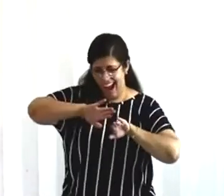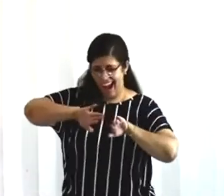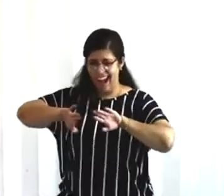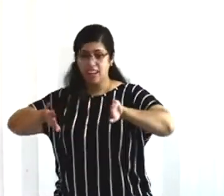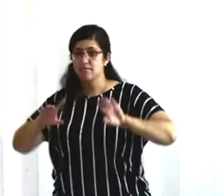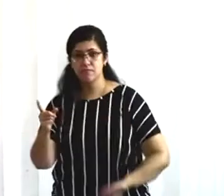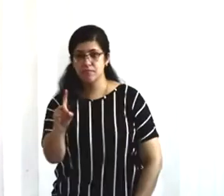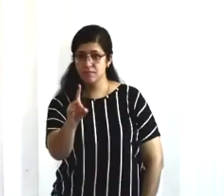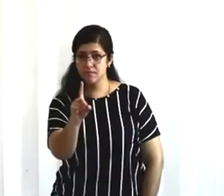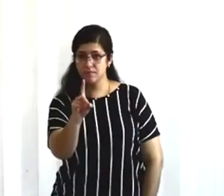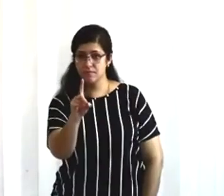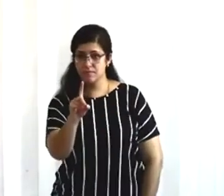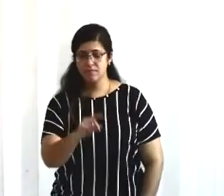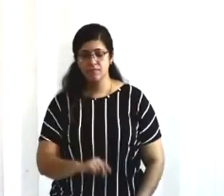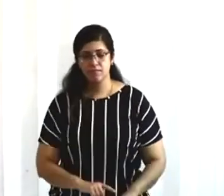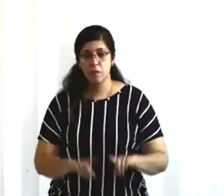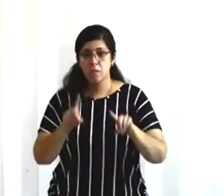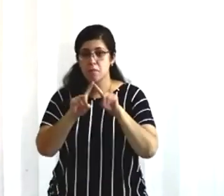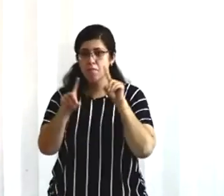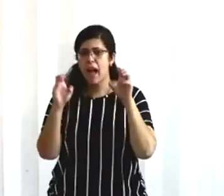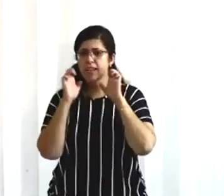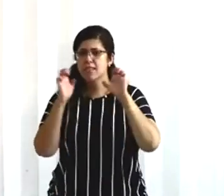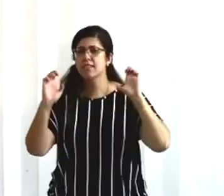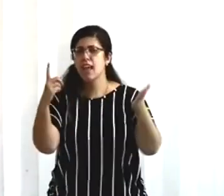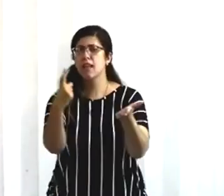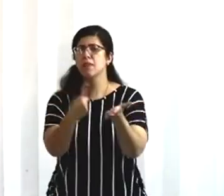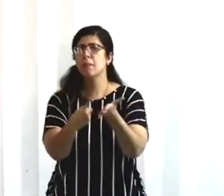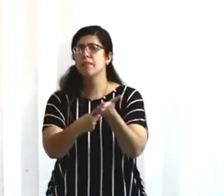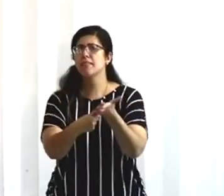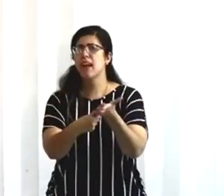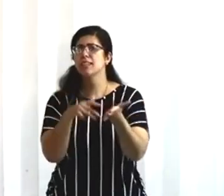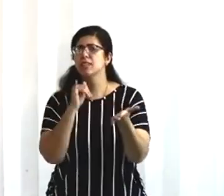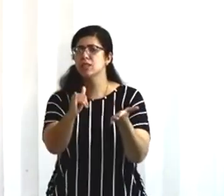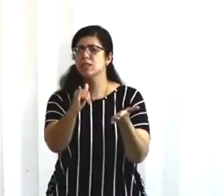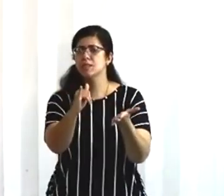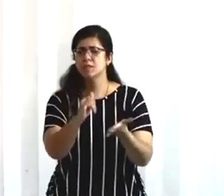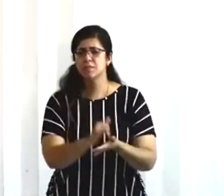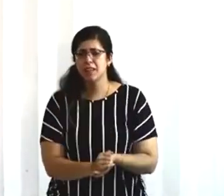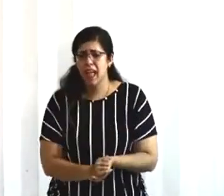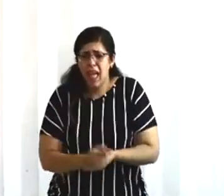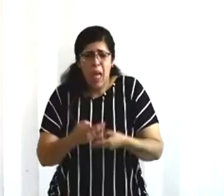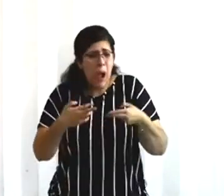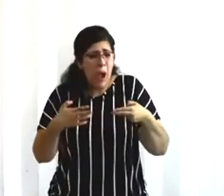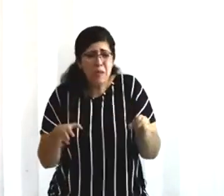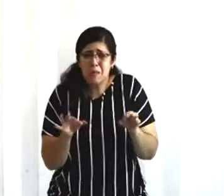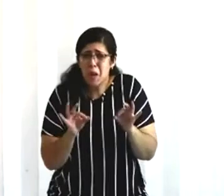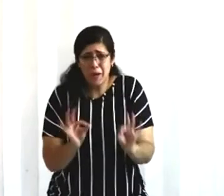é: as coisas vão mal, as coisas